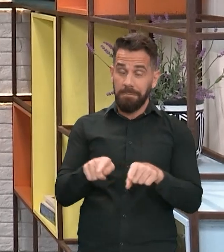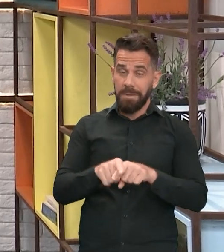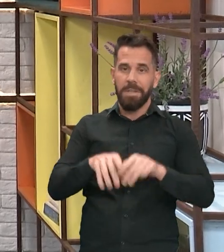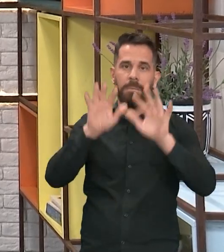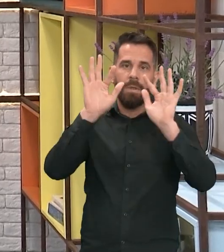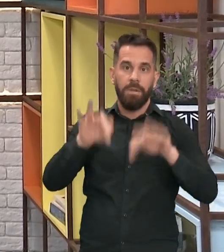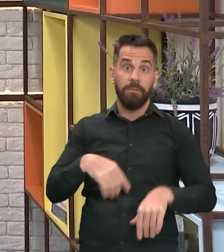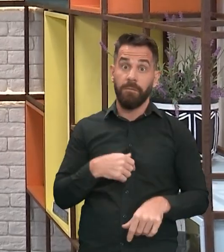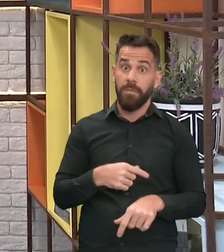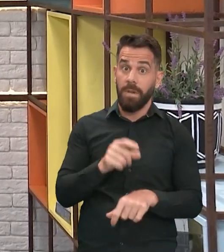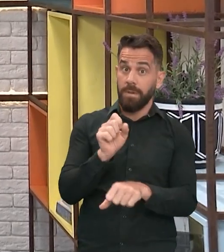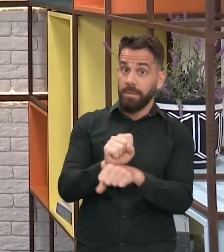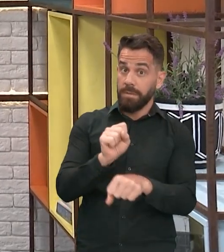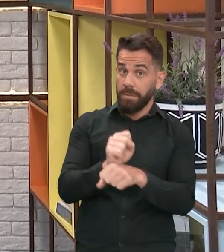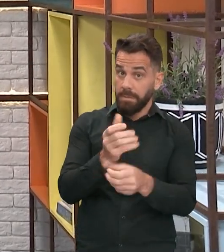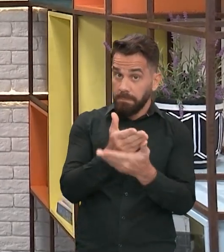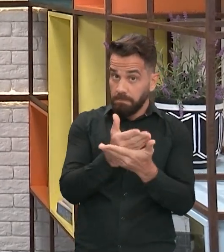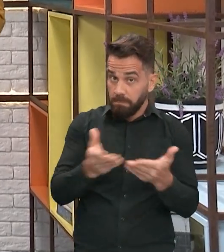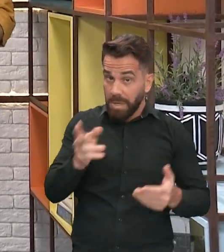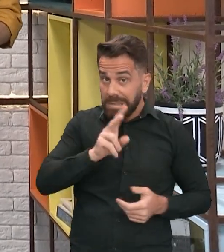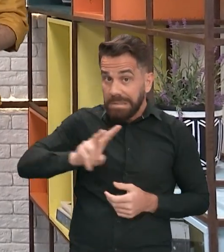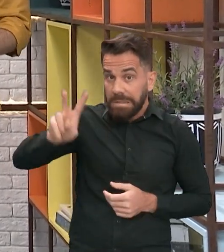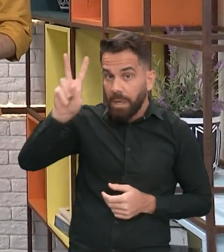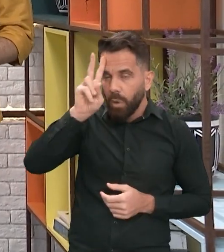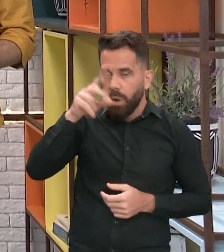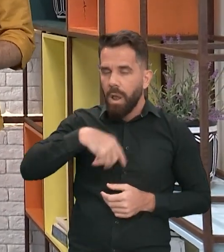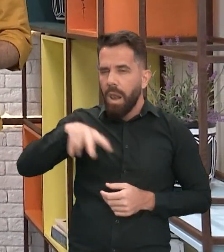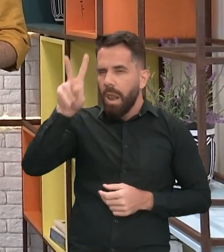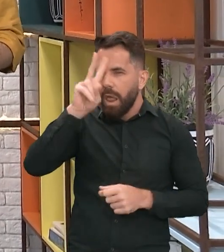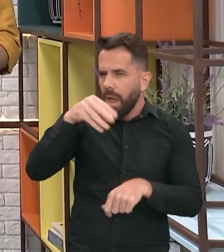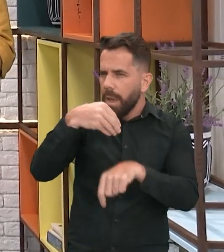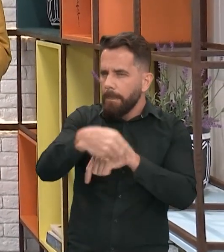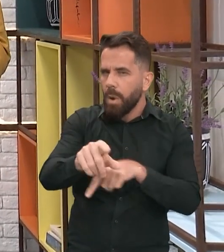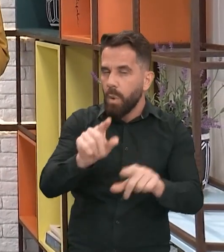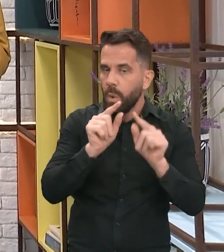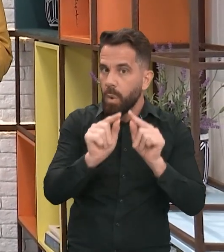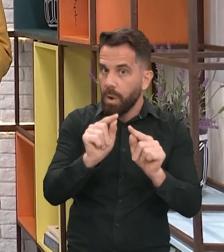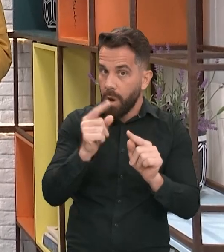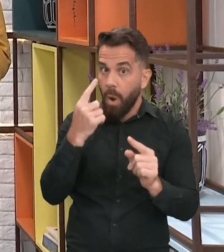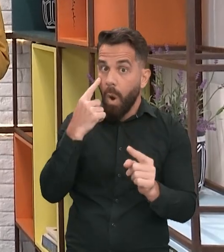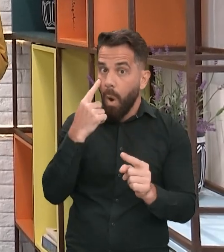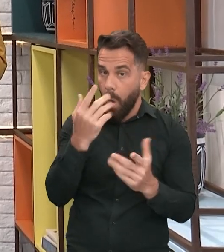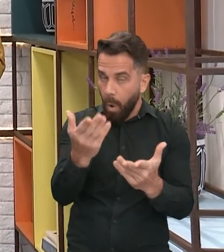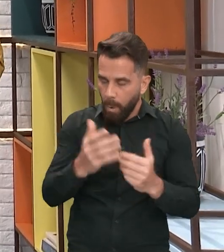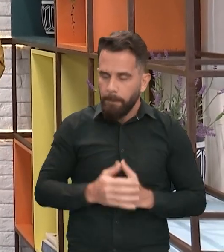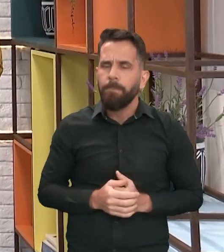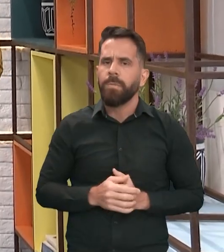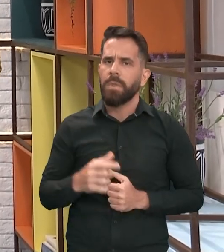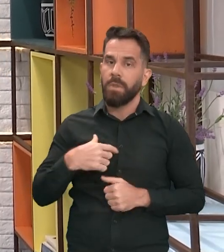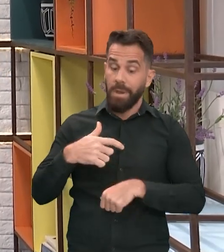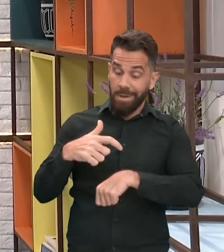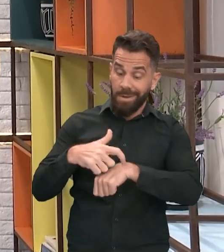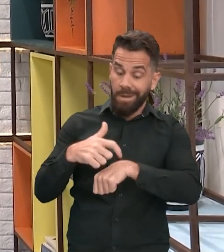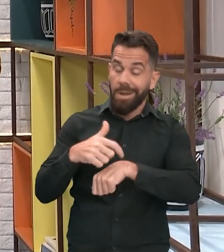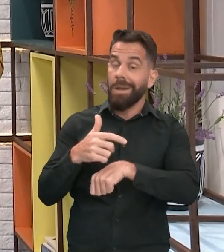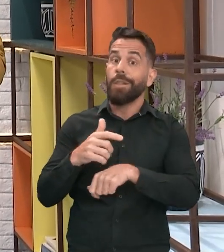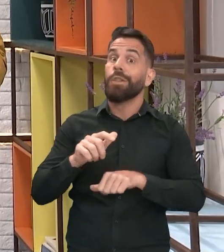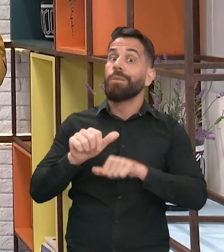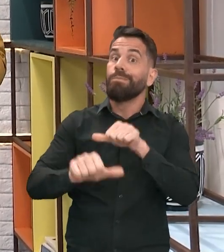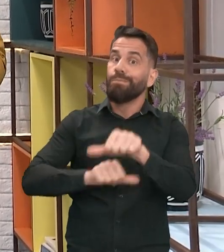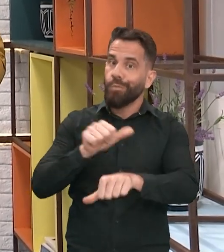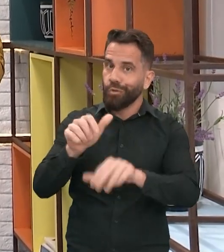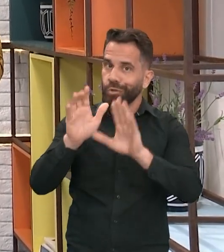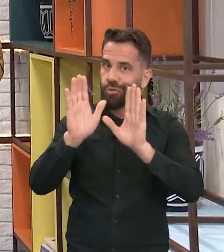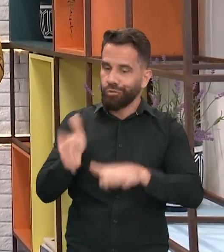na segunda-feira, lembrando, vou até chegar um pouquinho mais perto de vocês, lembrando que vai ser em novo horário. Como eu disse, a partir